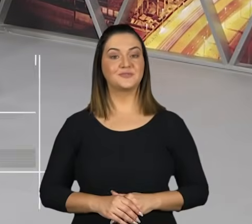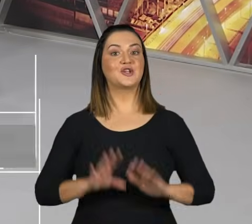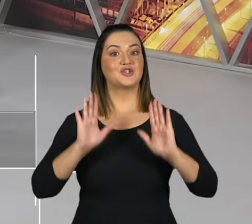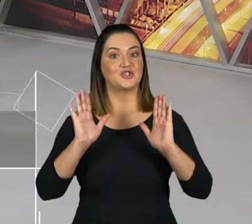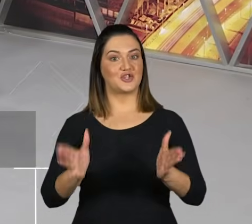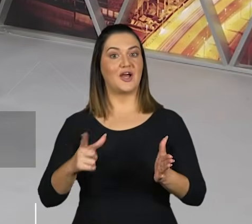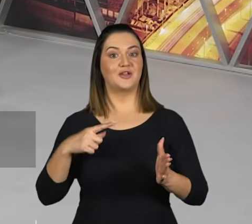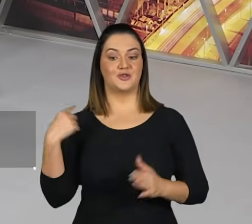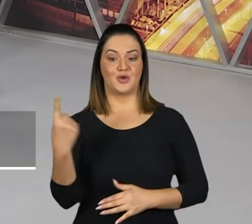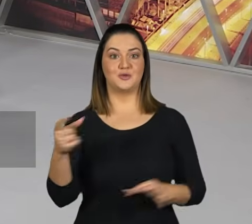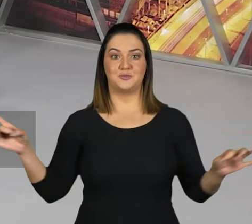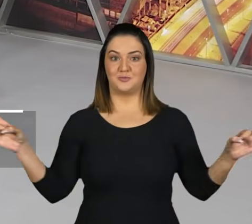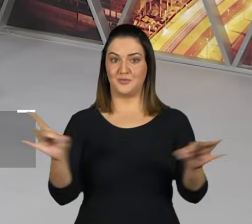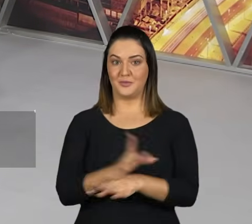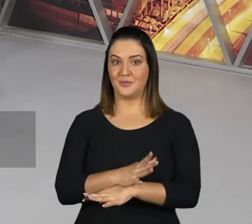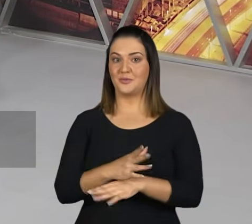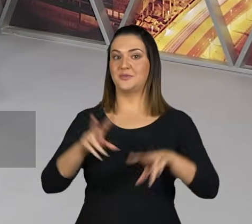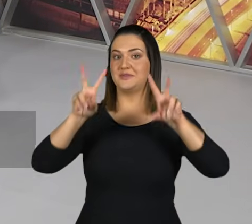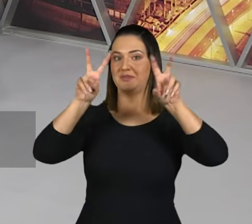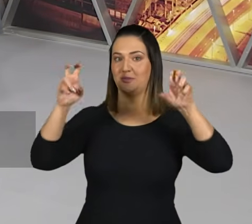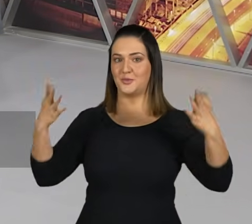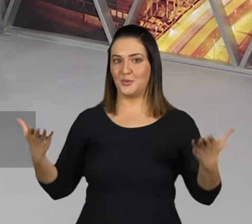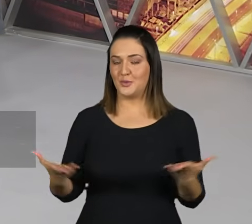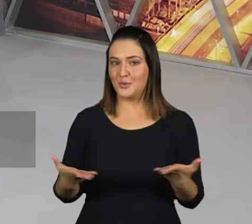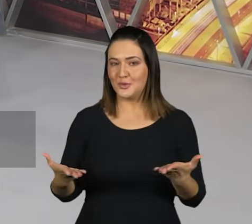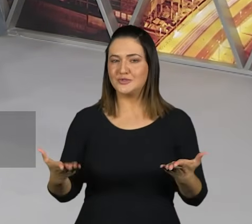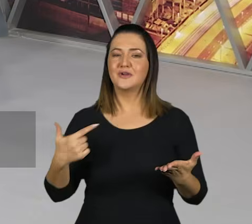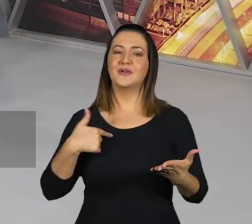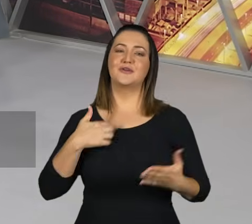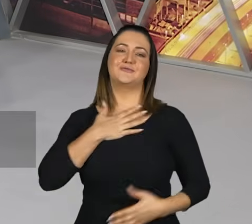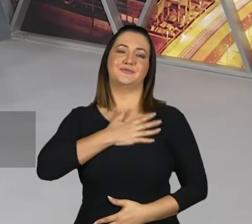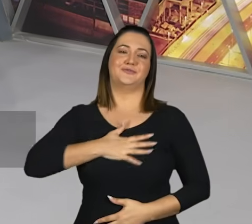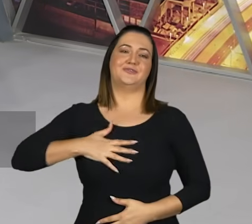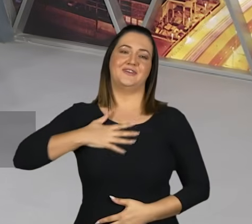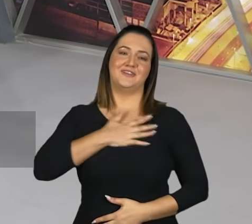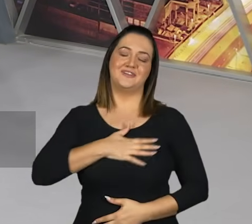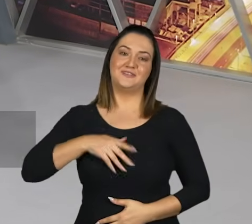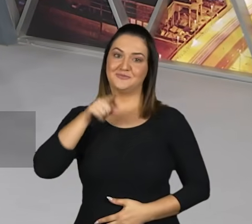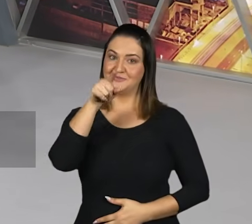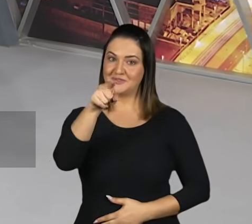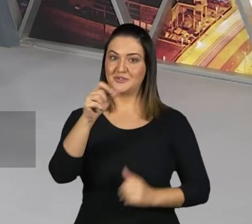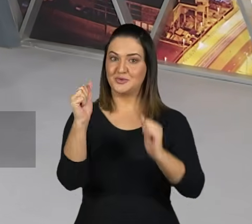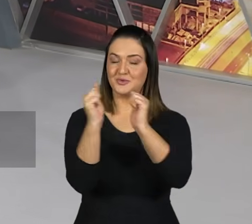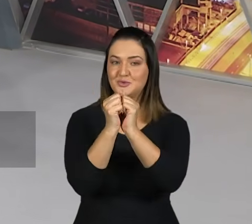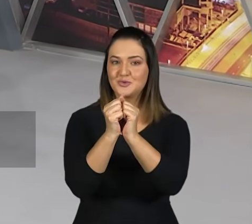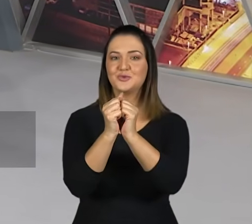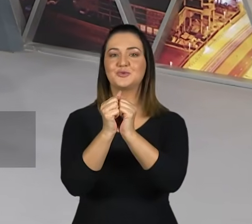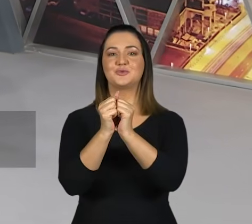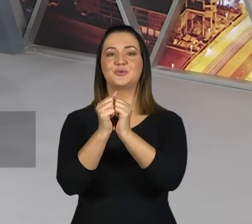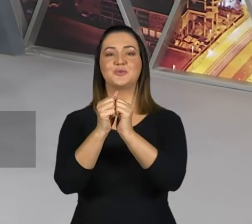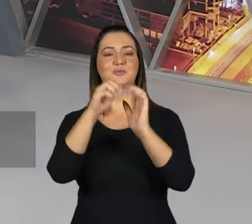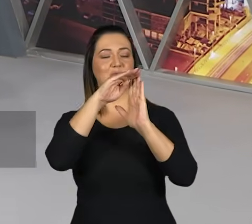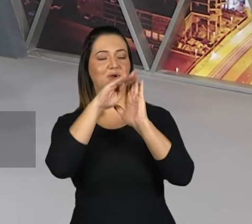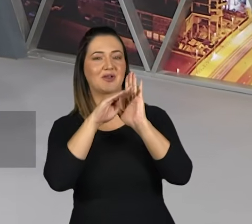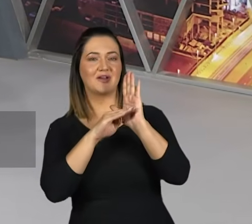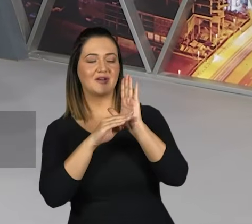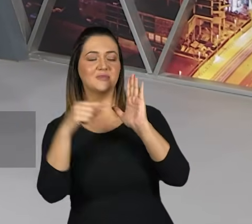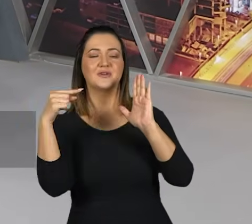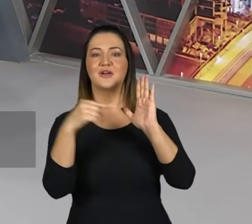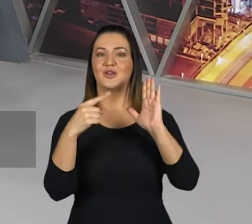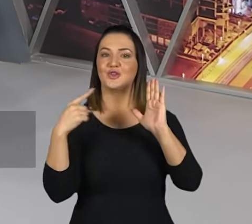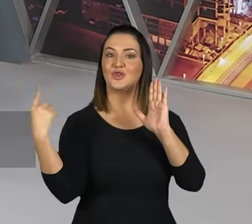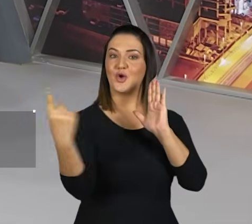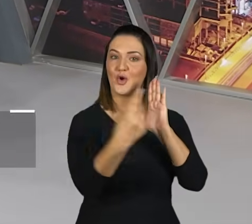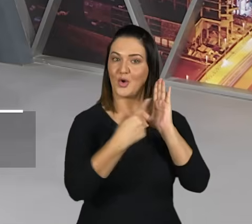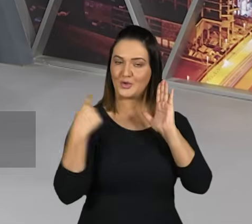Muito bem, já estamos aqui preparados para o tema de hoje e eu estou muito feliz em saber que você está conosco no Arena. Esse é o